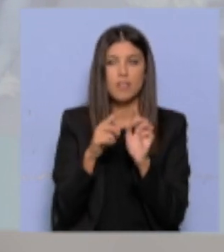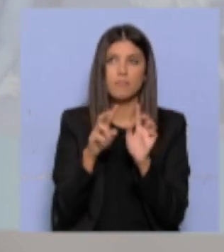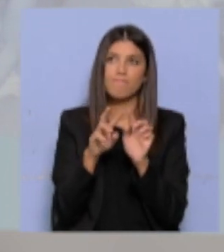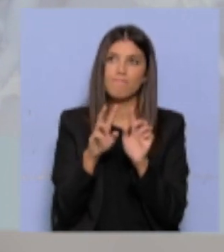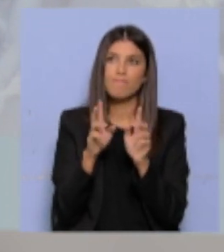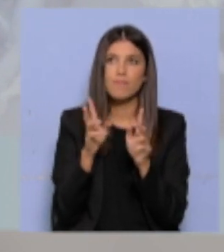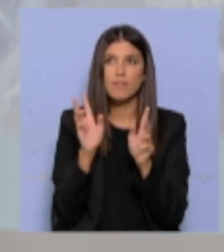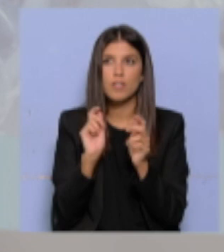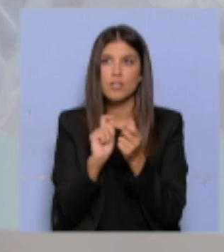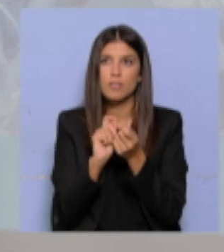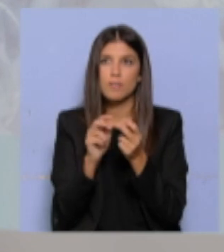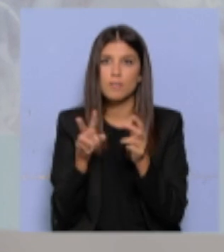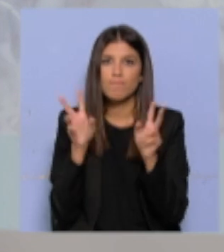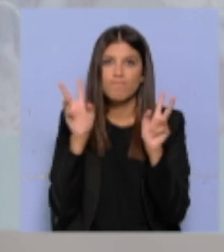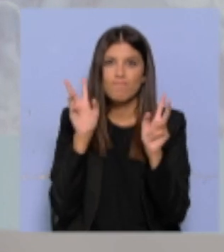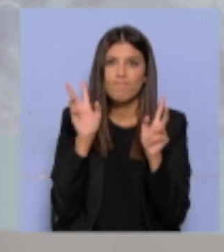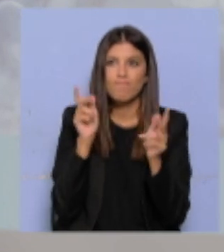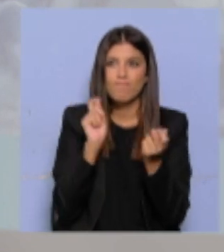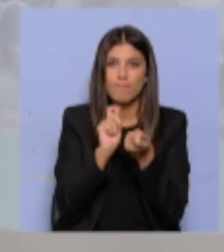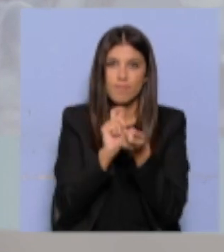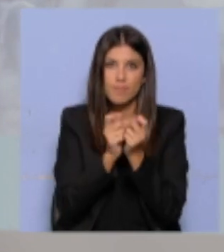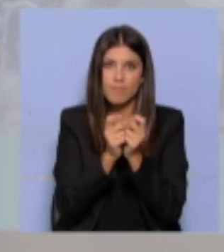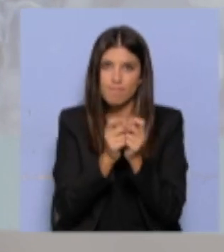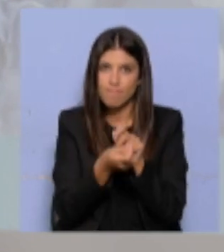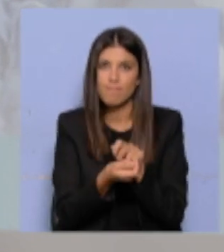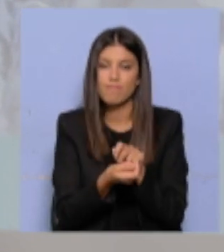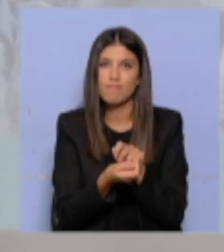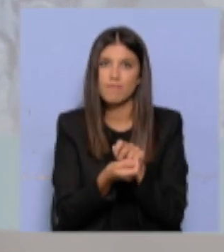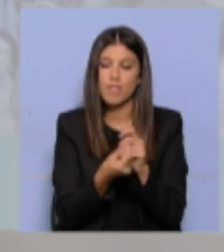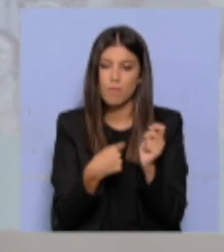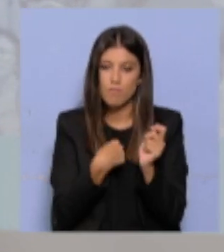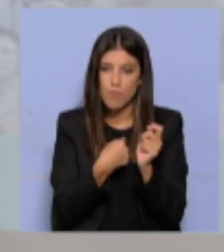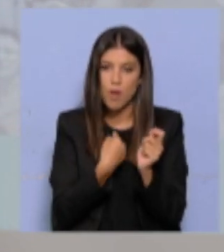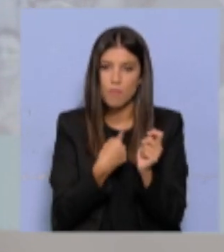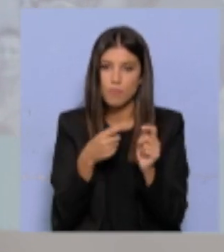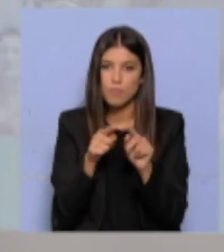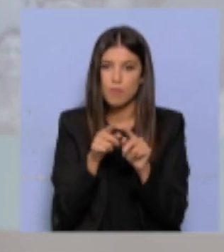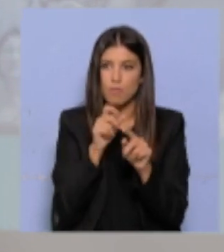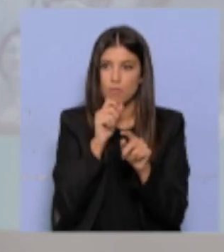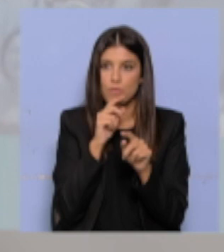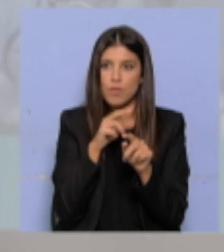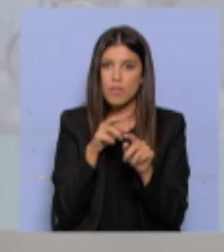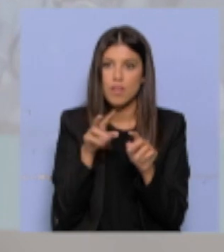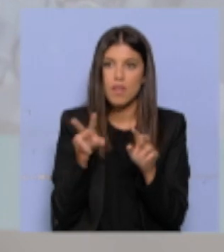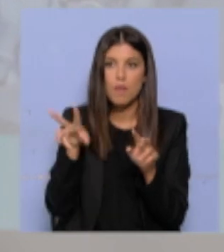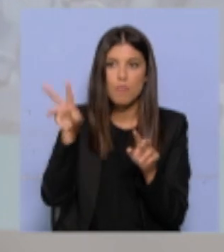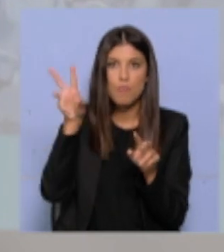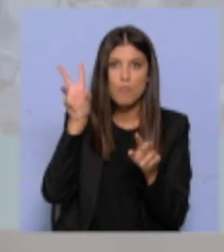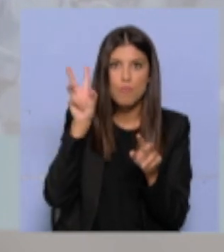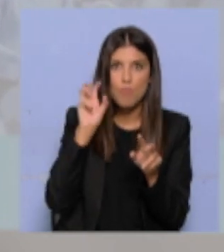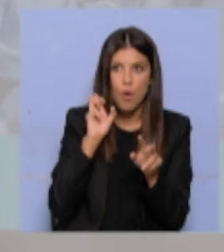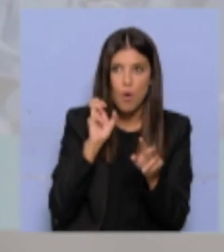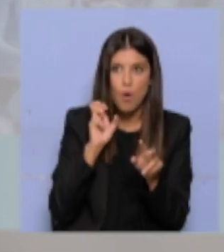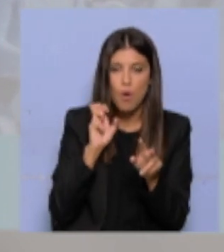e afinarmos os olhos para que nós possamos absorver aquilo que o outro, que é diferente de mim, tem